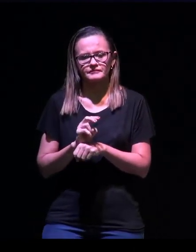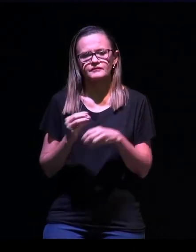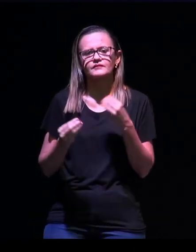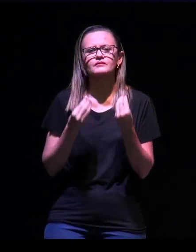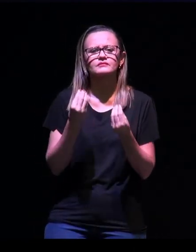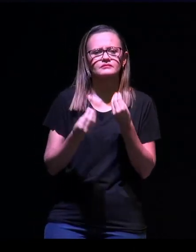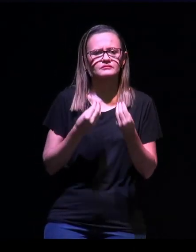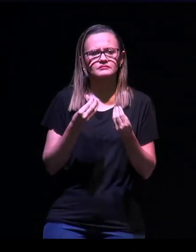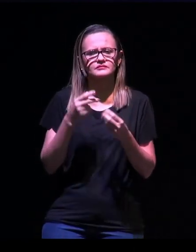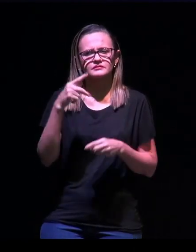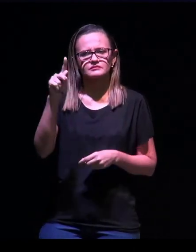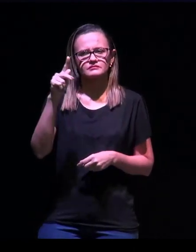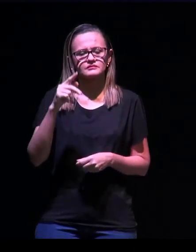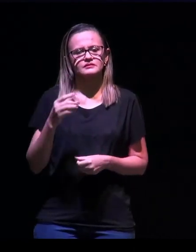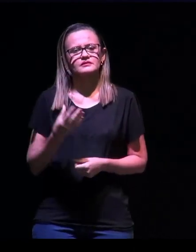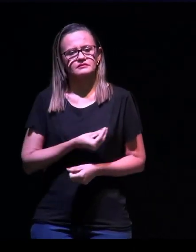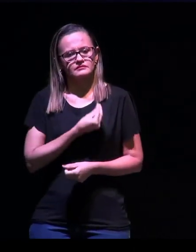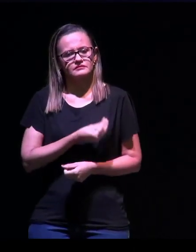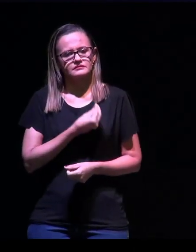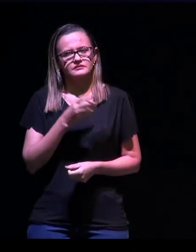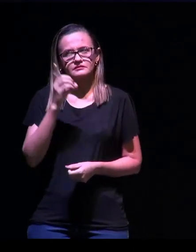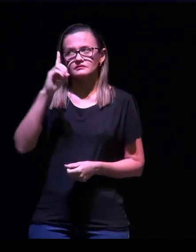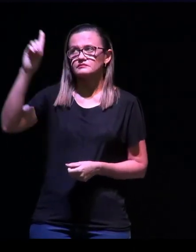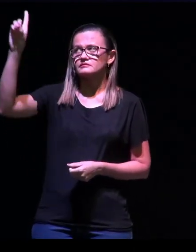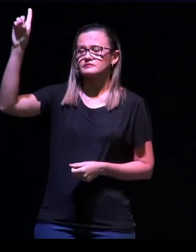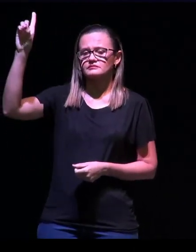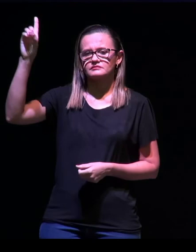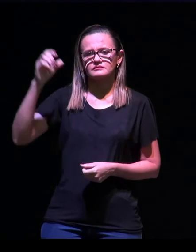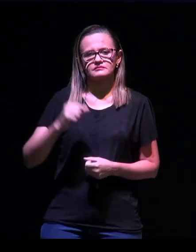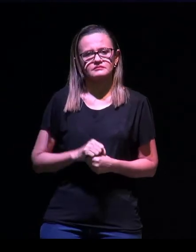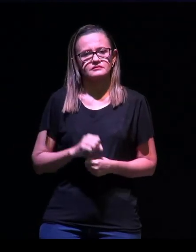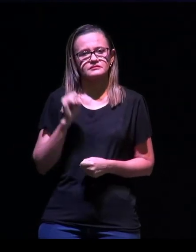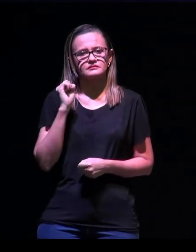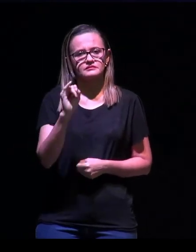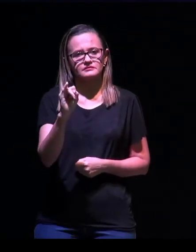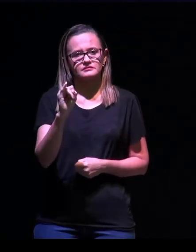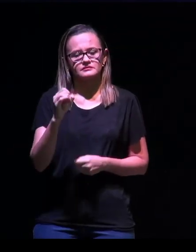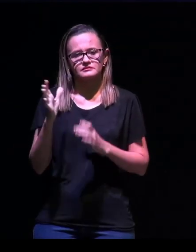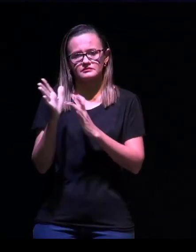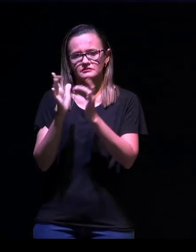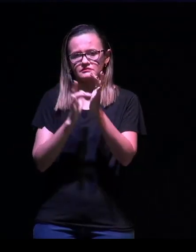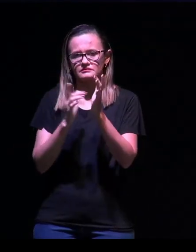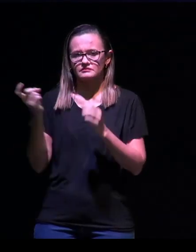com Deus? Se Jesus voltasse hoje,